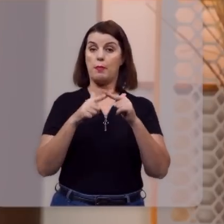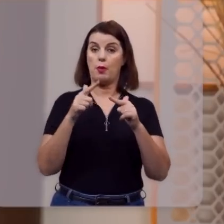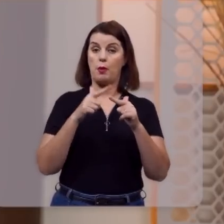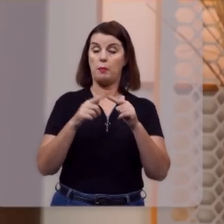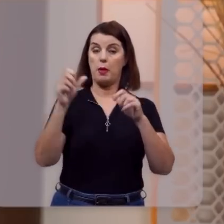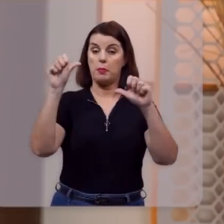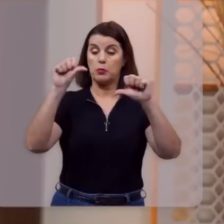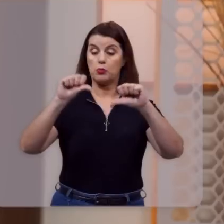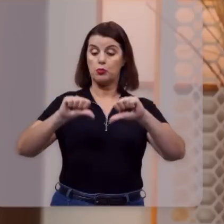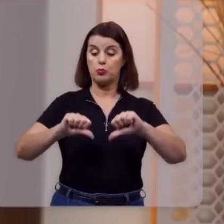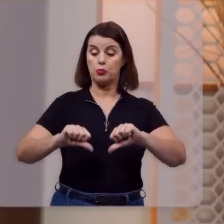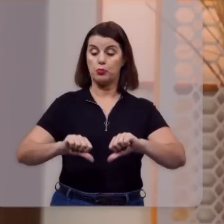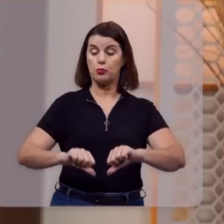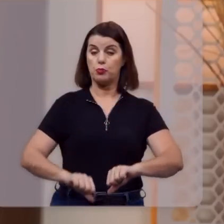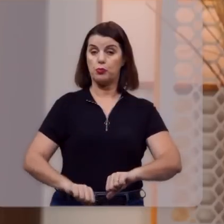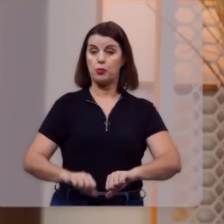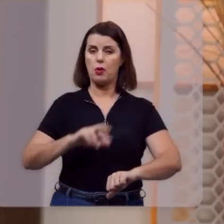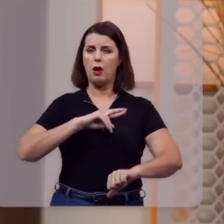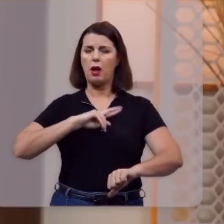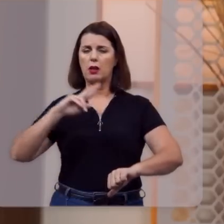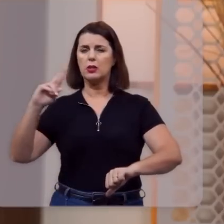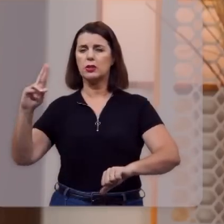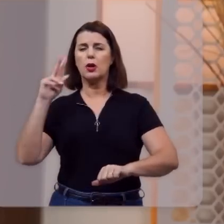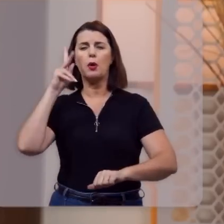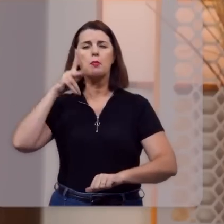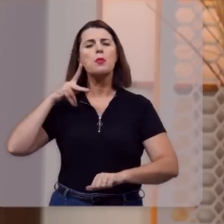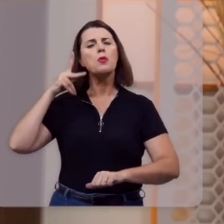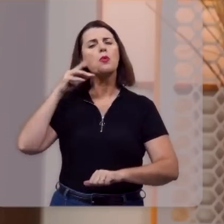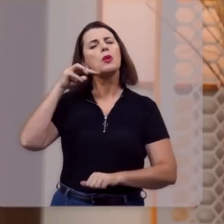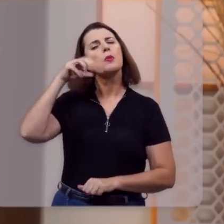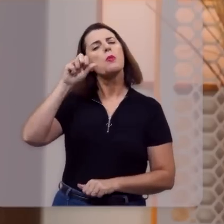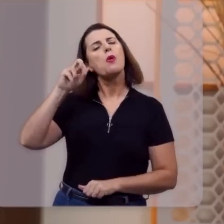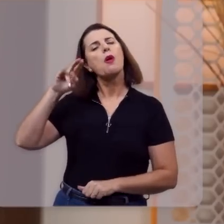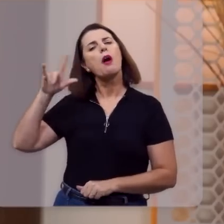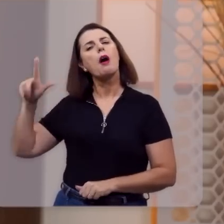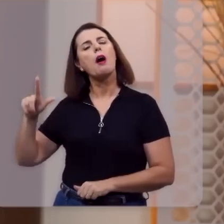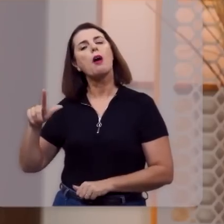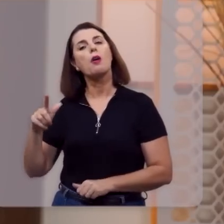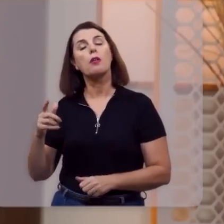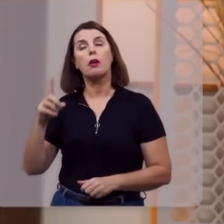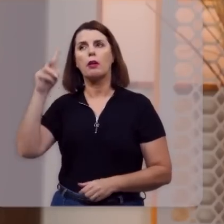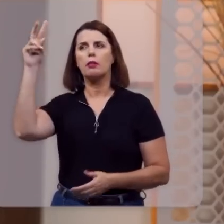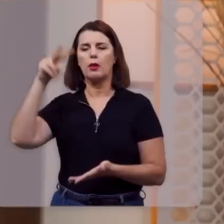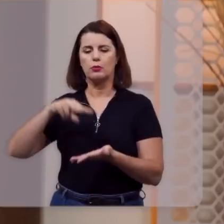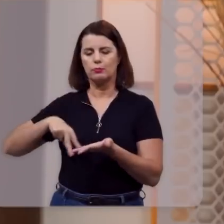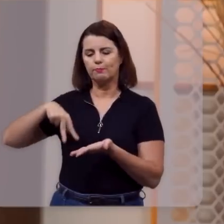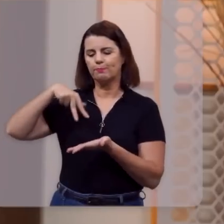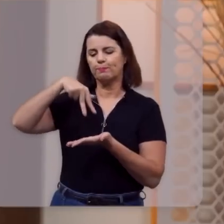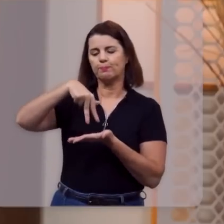conjuntura de decadência religiosa, política, moral, é que Deus levanta não um partido